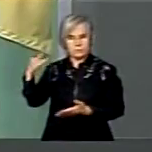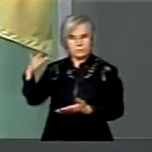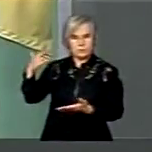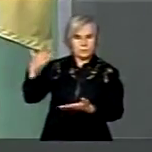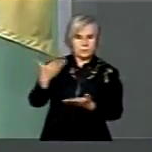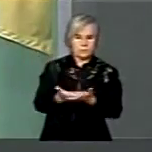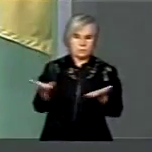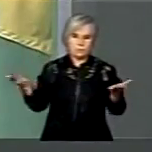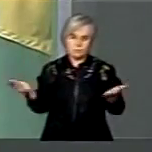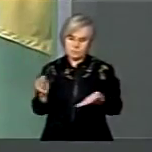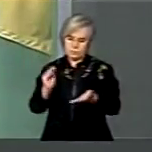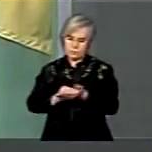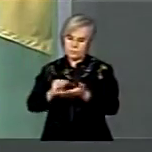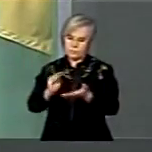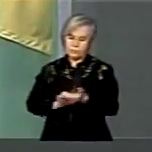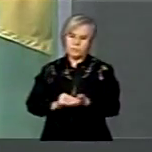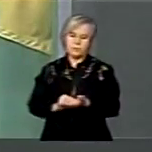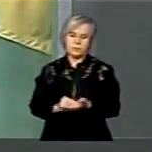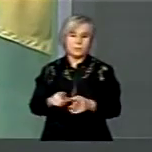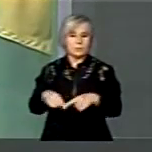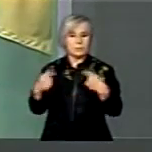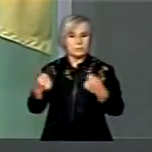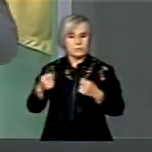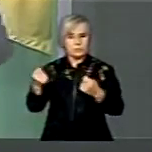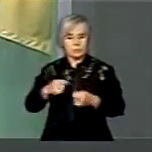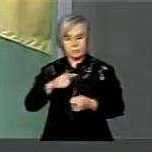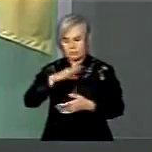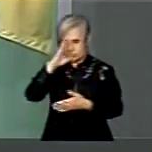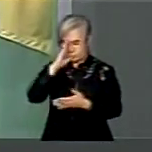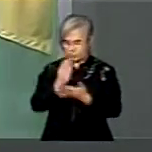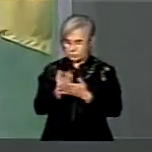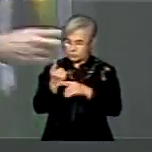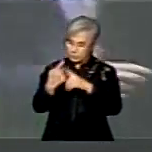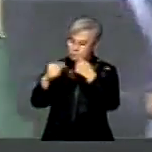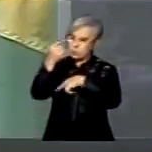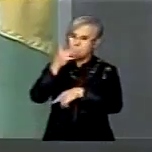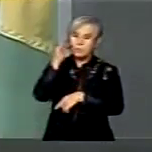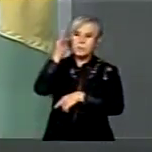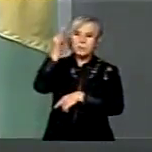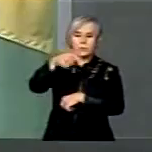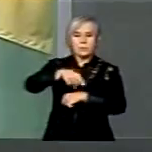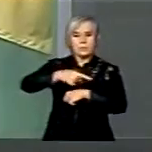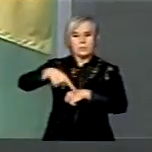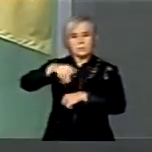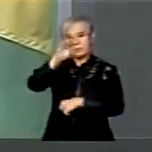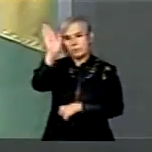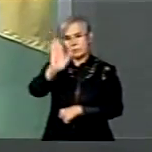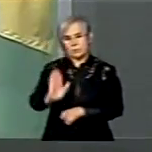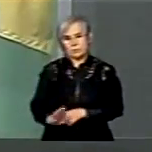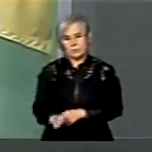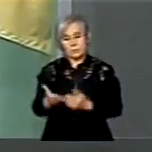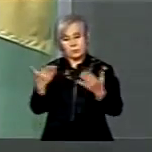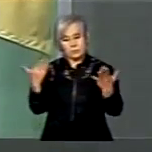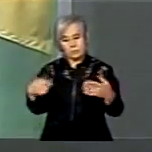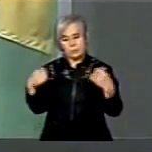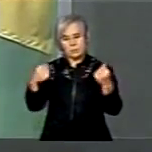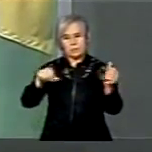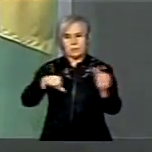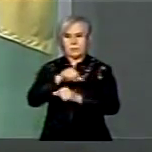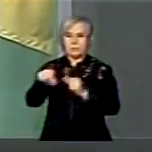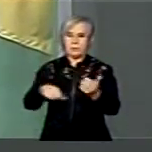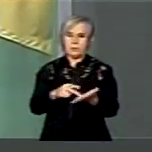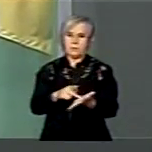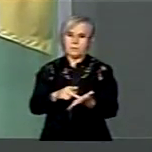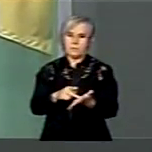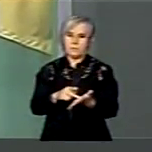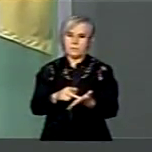cultura, como o país do futuro, o país do amanhã. É esse hoje, é esse cotidiano que precisa ser mudado.